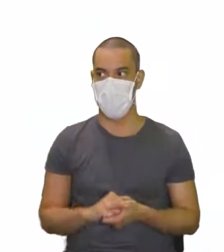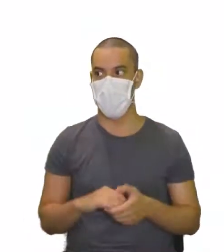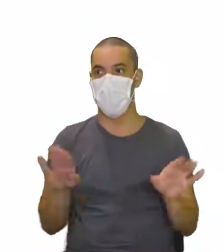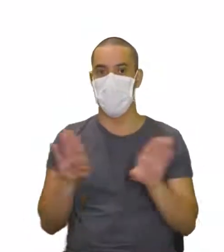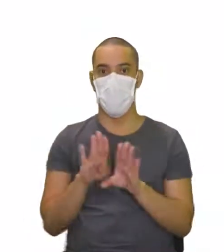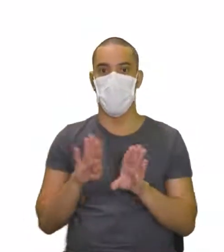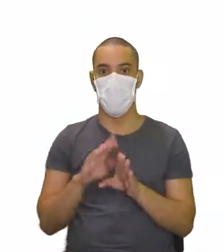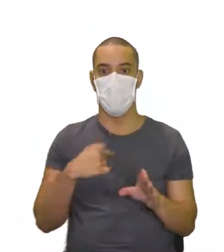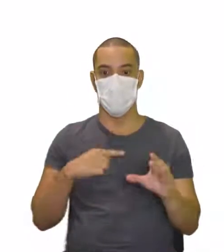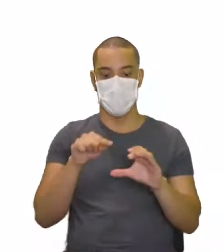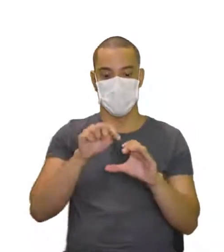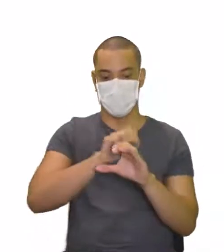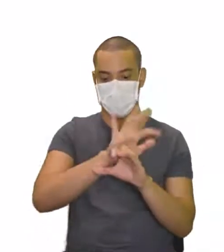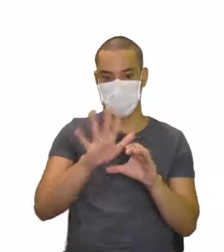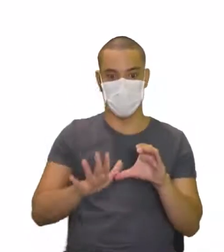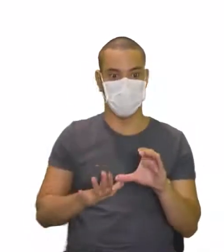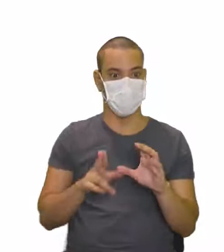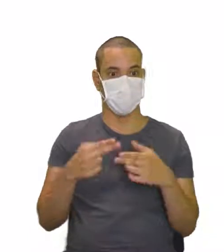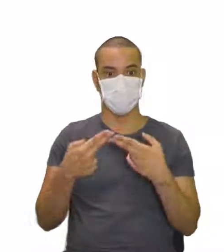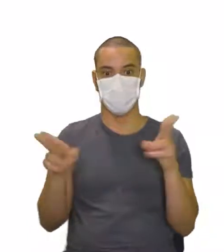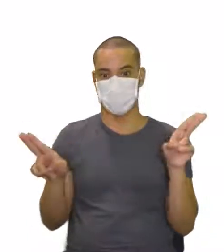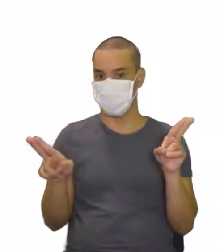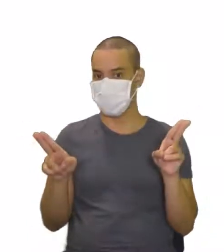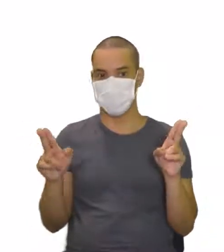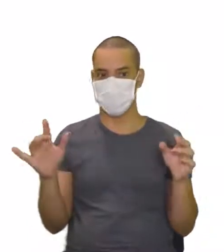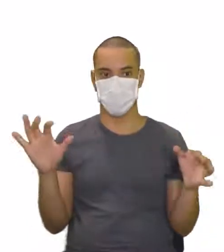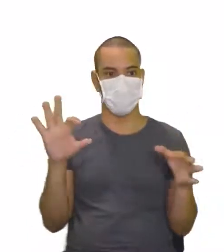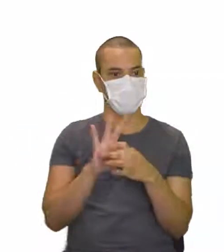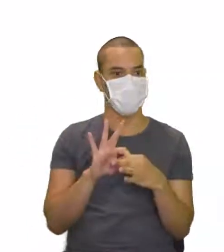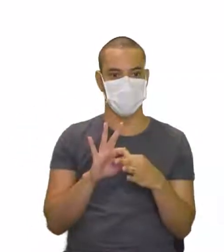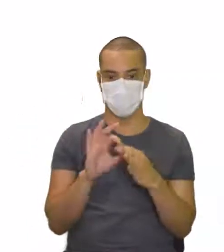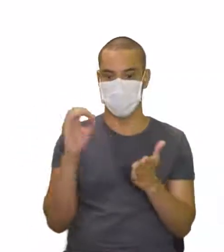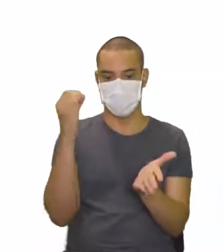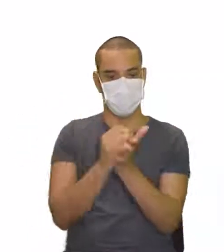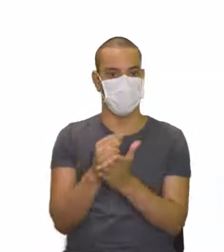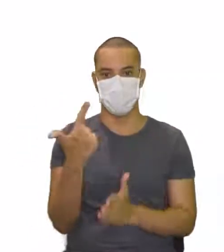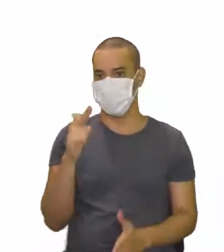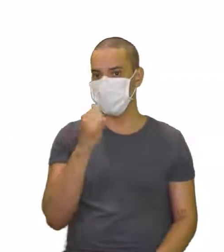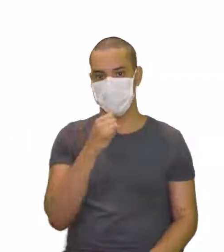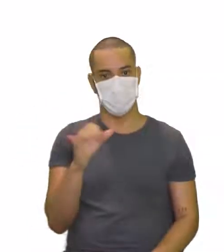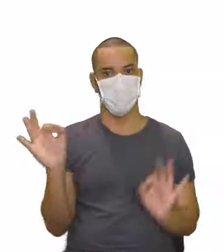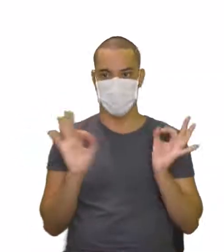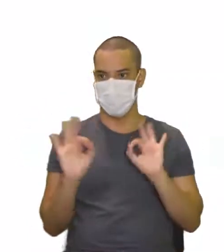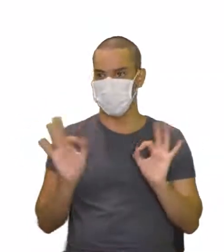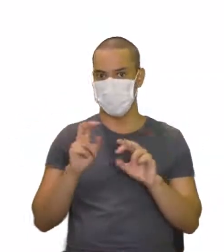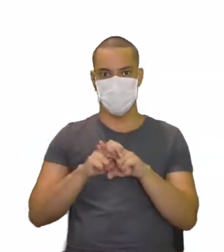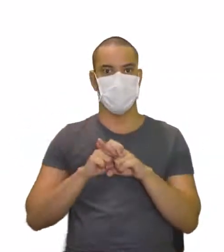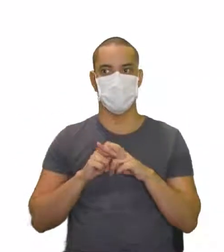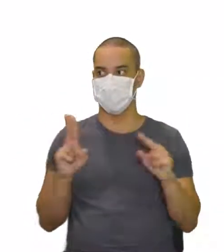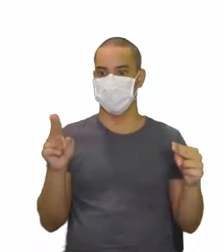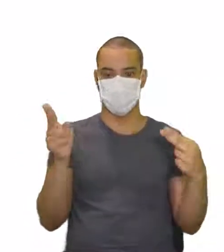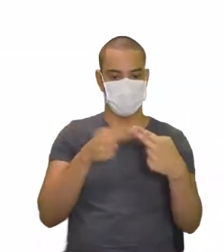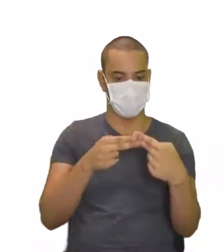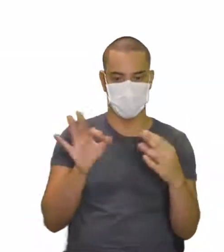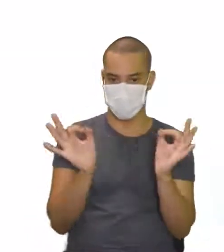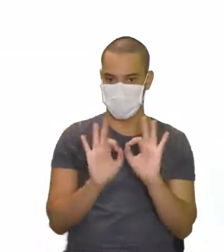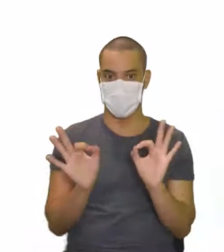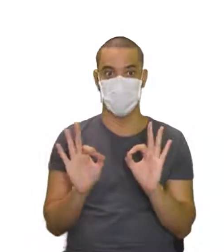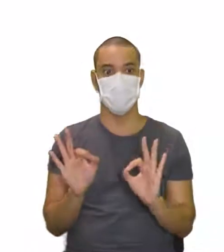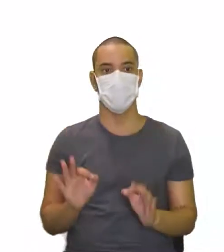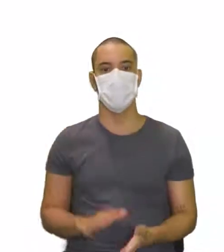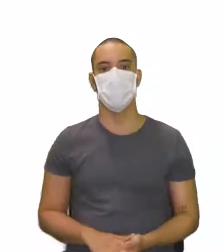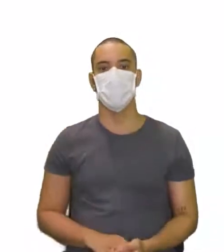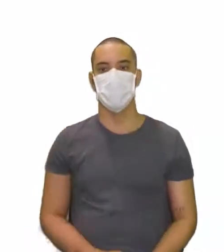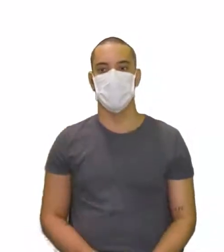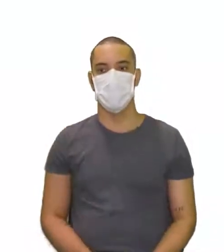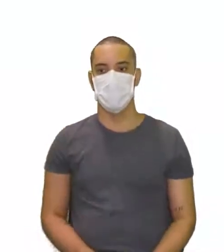o meu circuito está aberto, não está ligado a nada, tá, pessoal? Porque corrente zero, né, não está passando corrente, então o circuito não está ligado a nada. Outro caso particular que